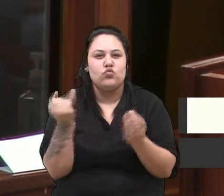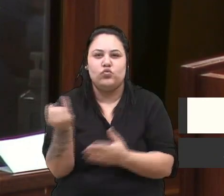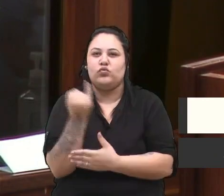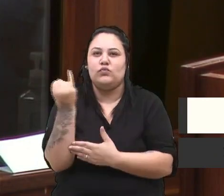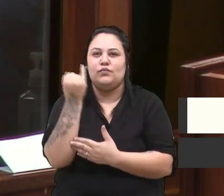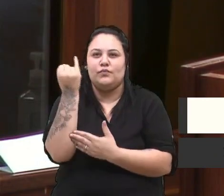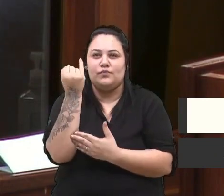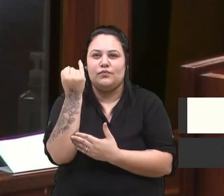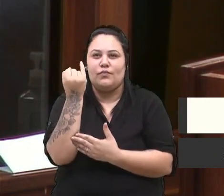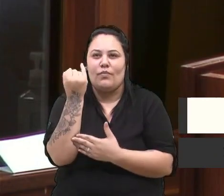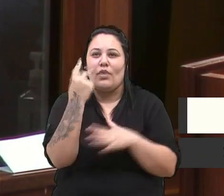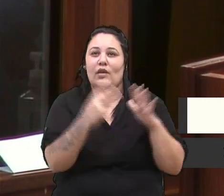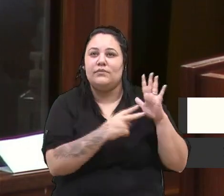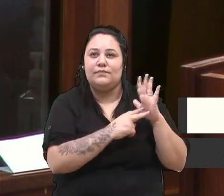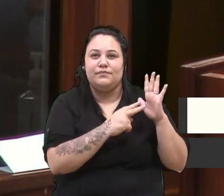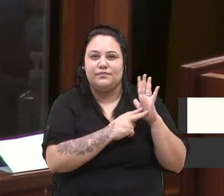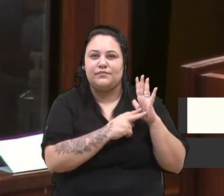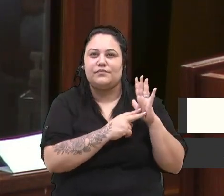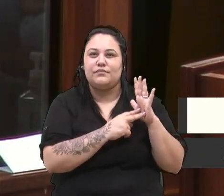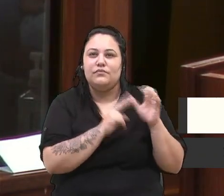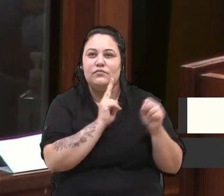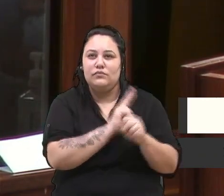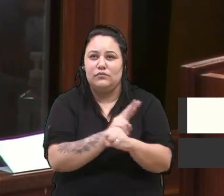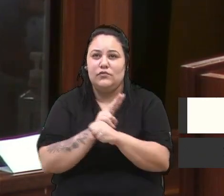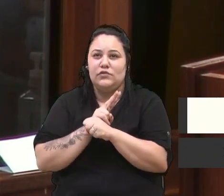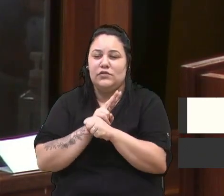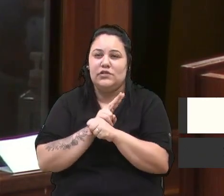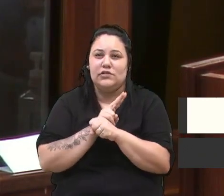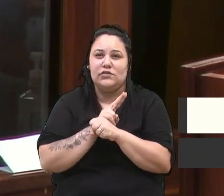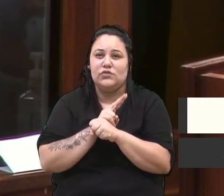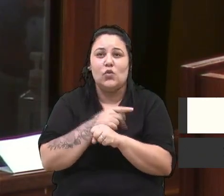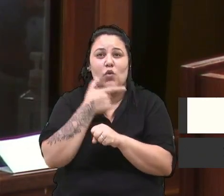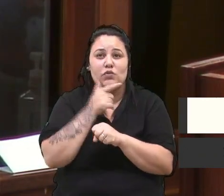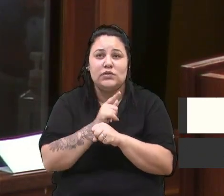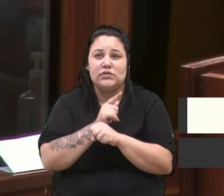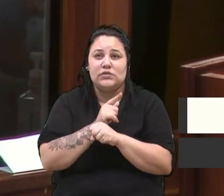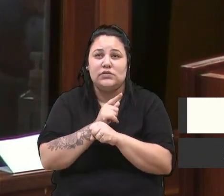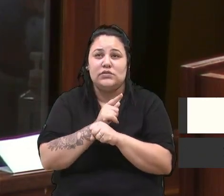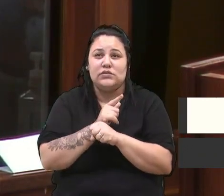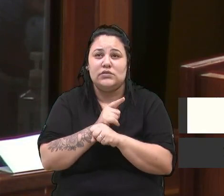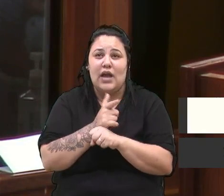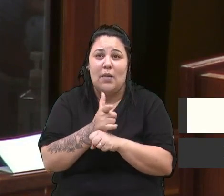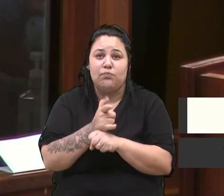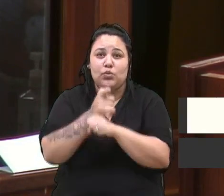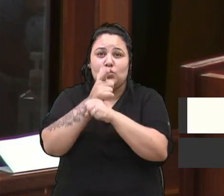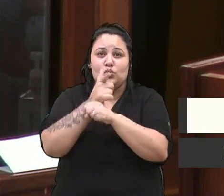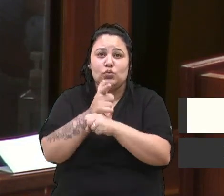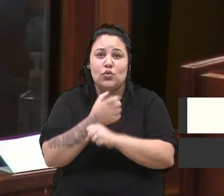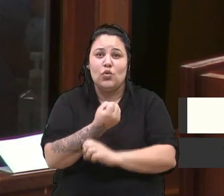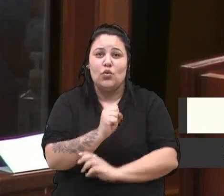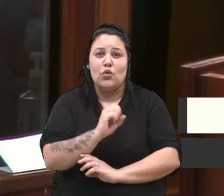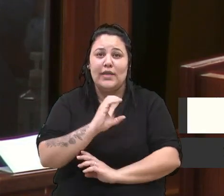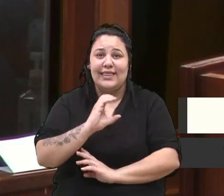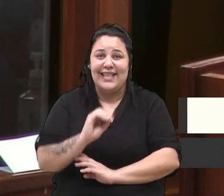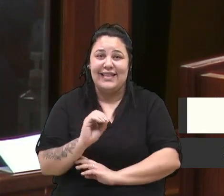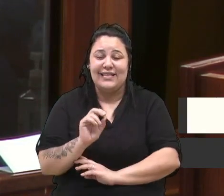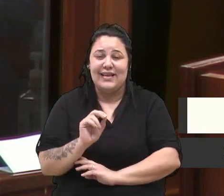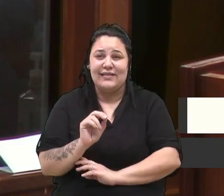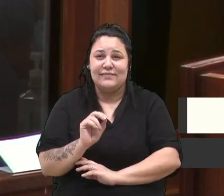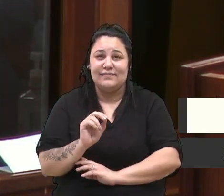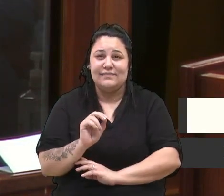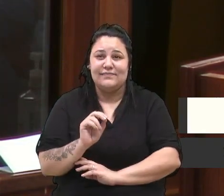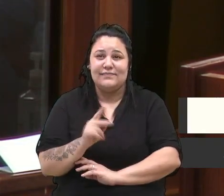prestem atenção. A proteção alcança, segundo a empresa, cada disparo, 80 hectares.